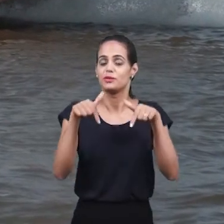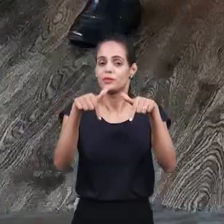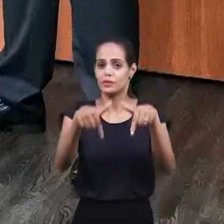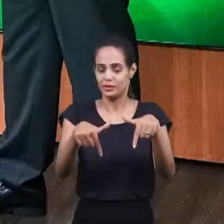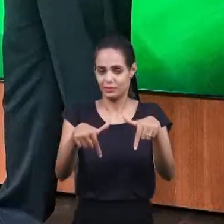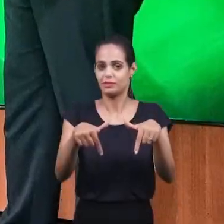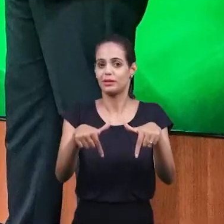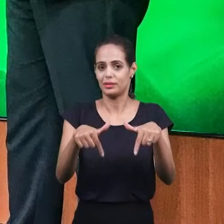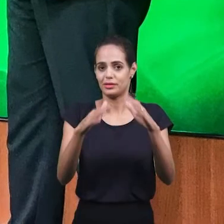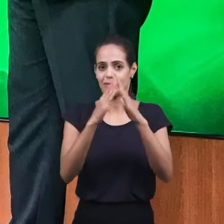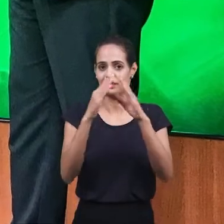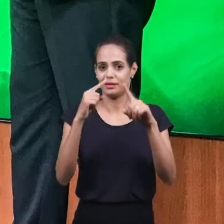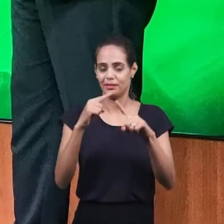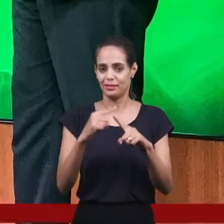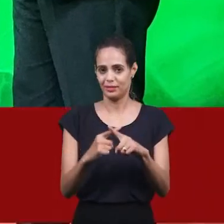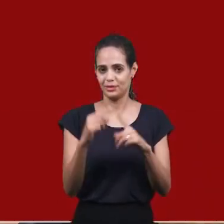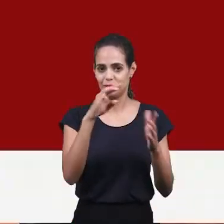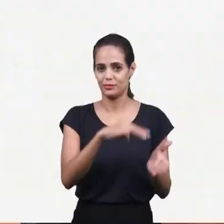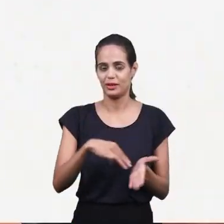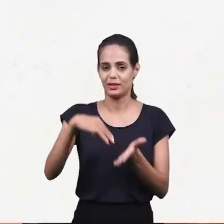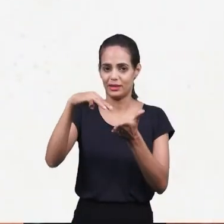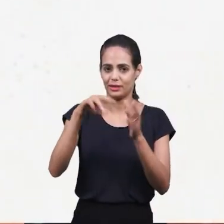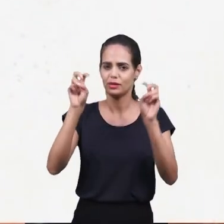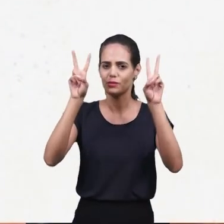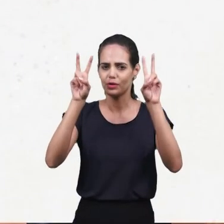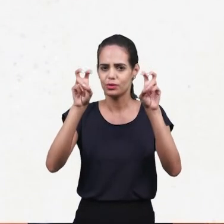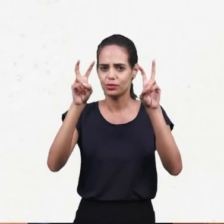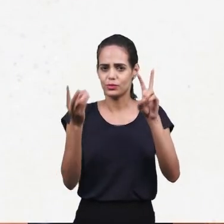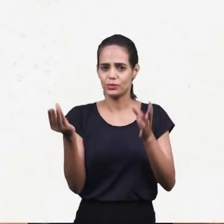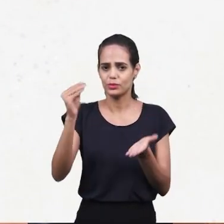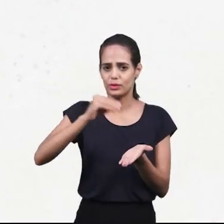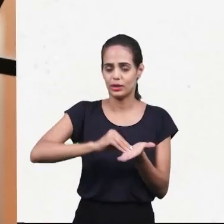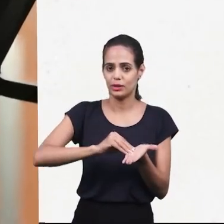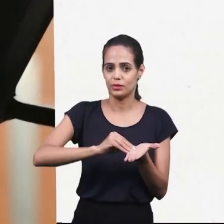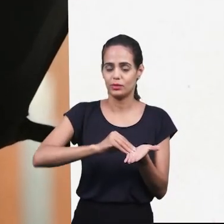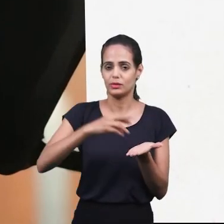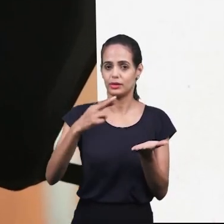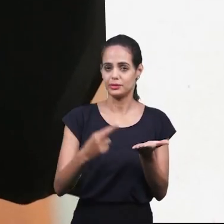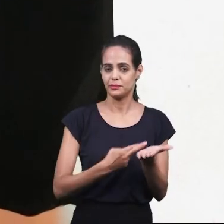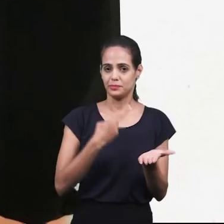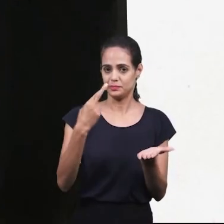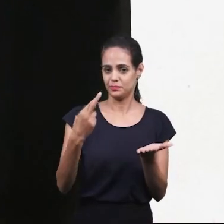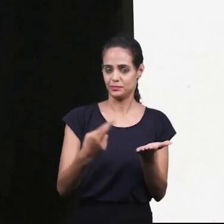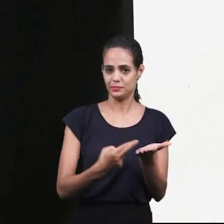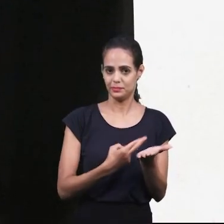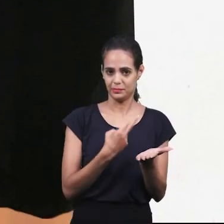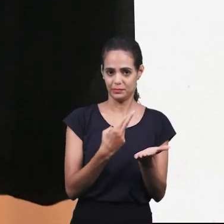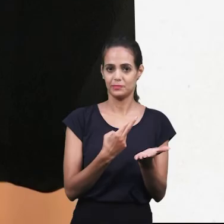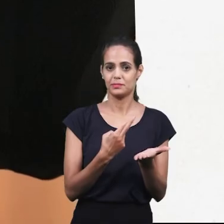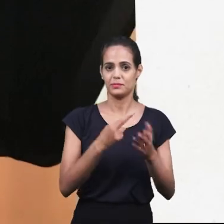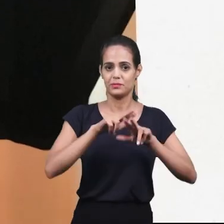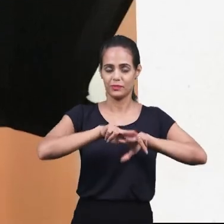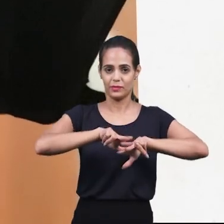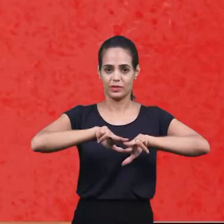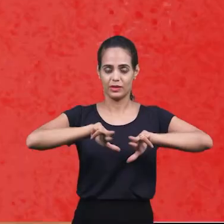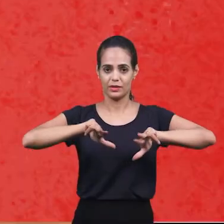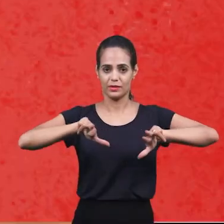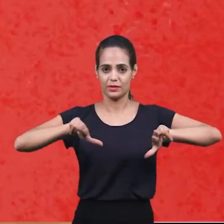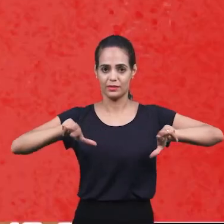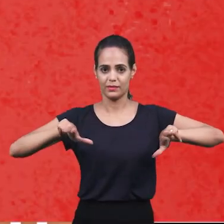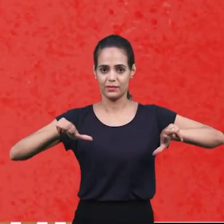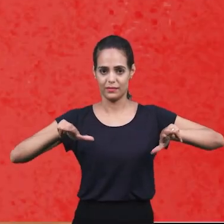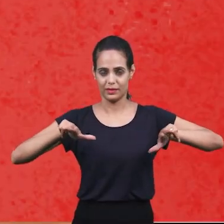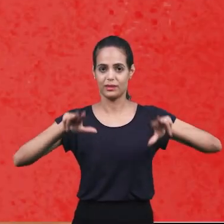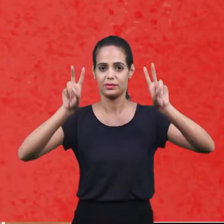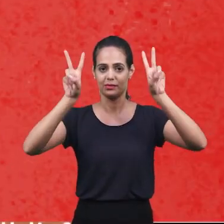o trabalho da instituição. Os assuntos abordados na revista Maranata estão organizados nos diversos temas, tais como